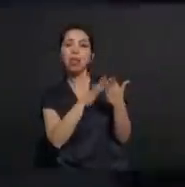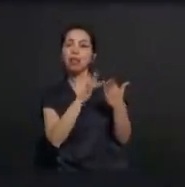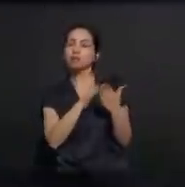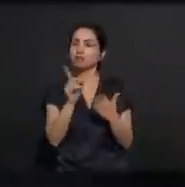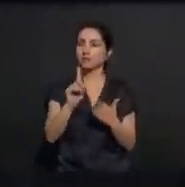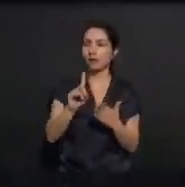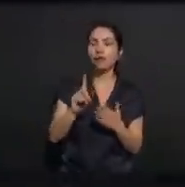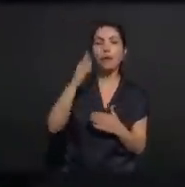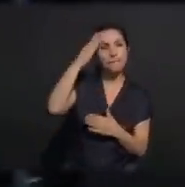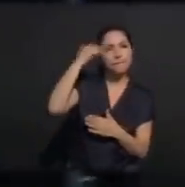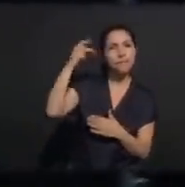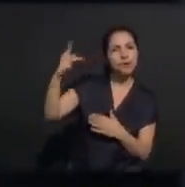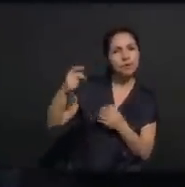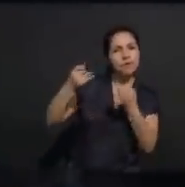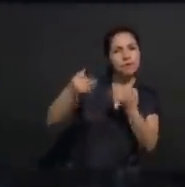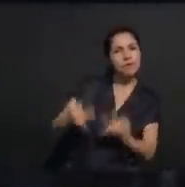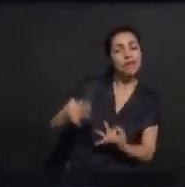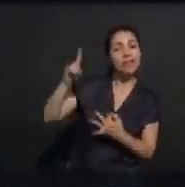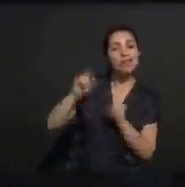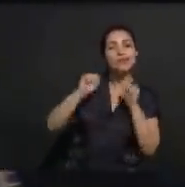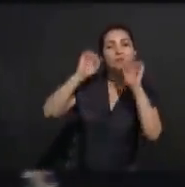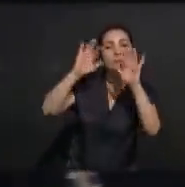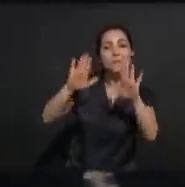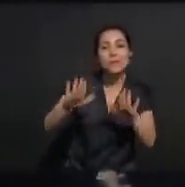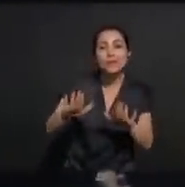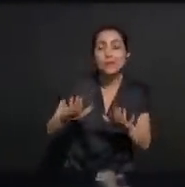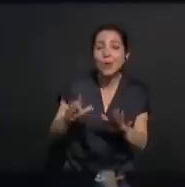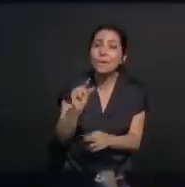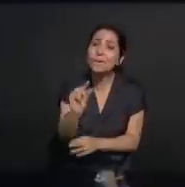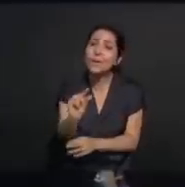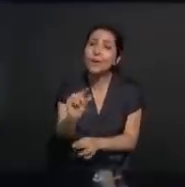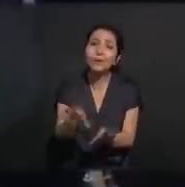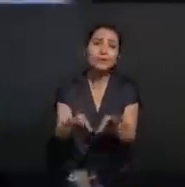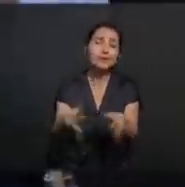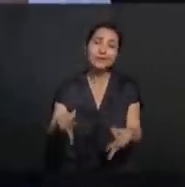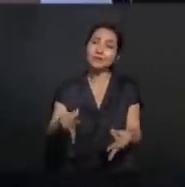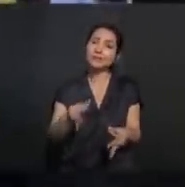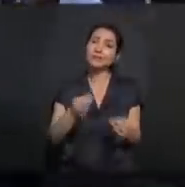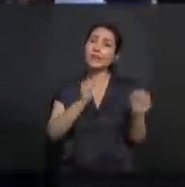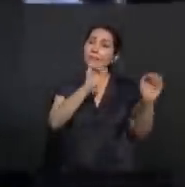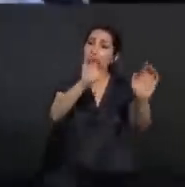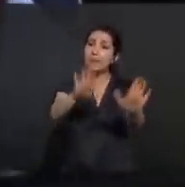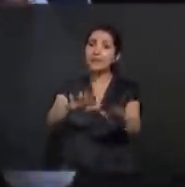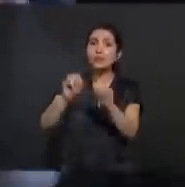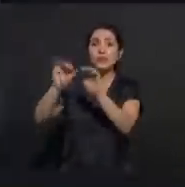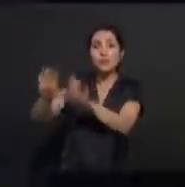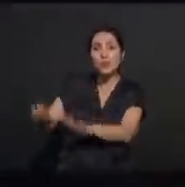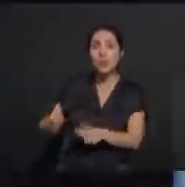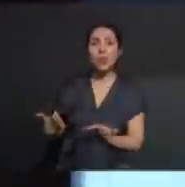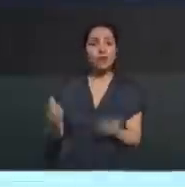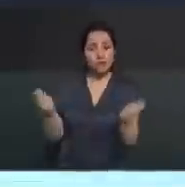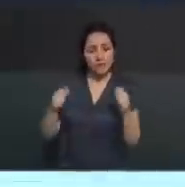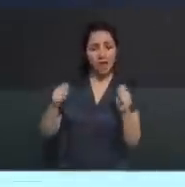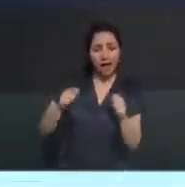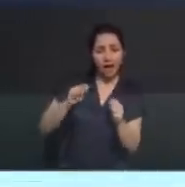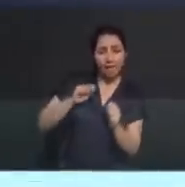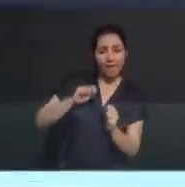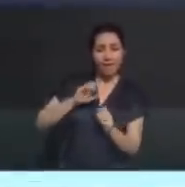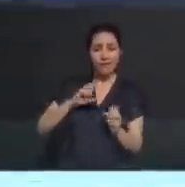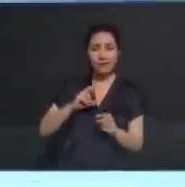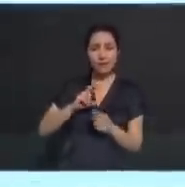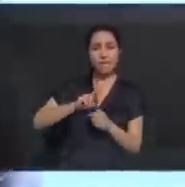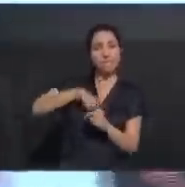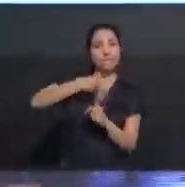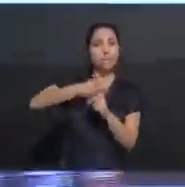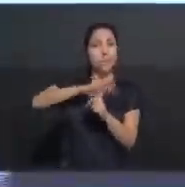o seu pouco. Eu vou repetir: Deus abençoa o seu pouco. E você consegue fazer com pouco o que rico.